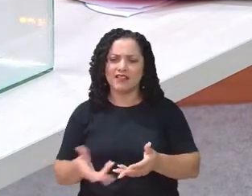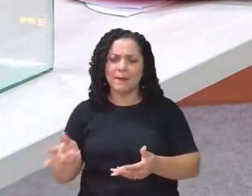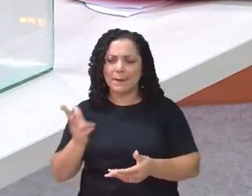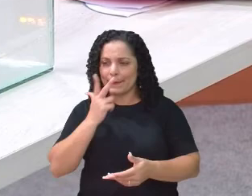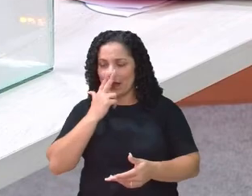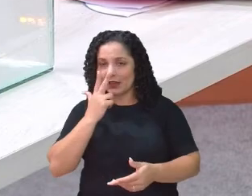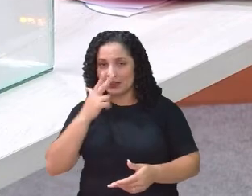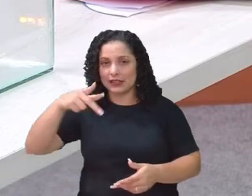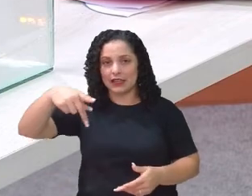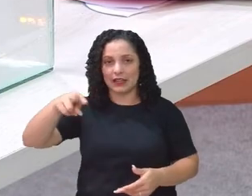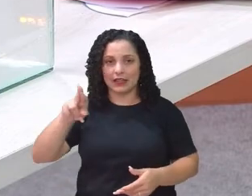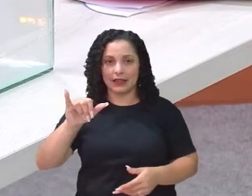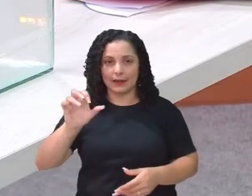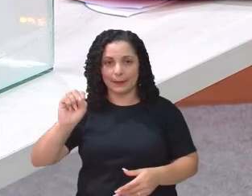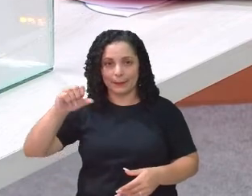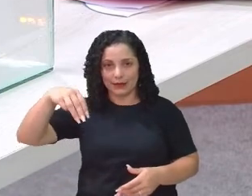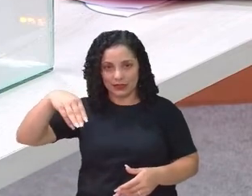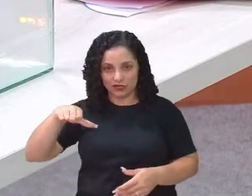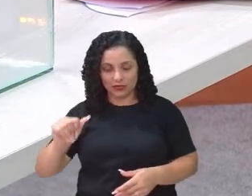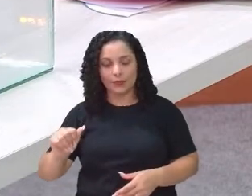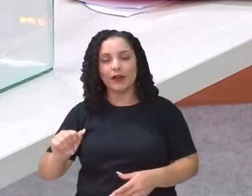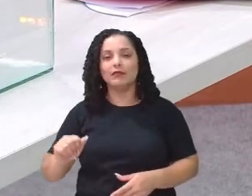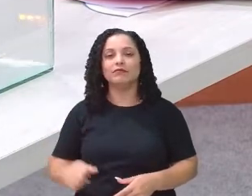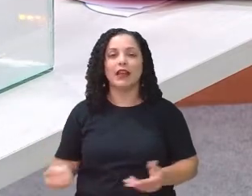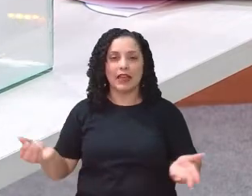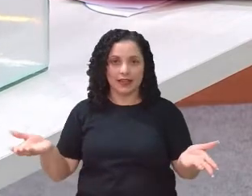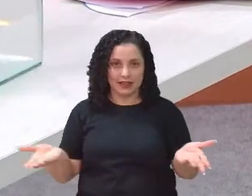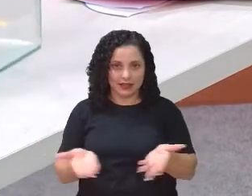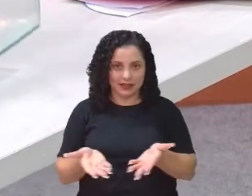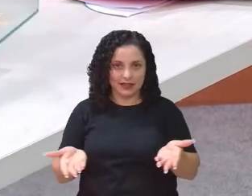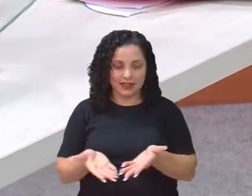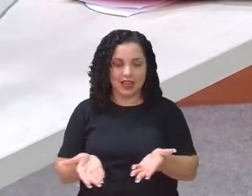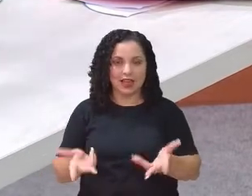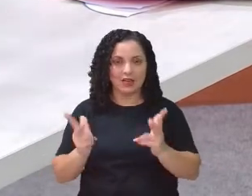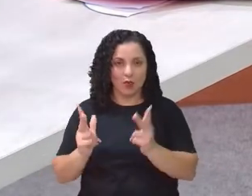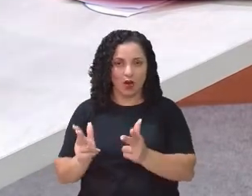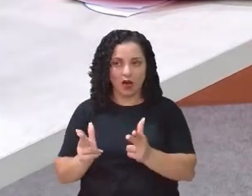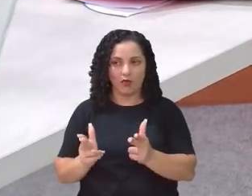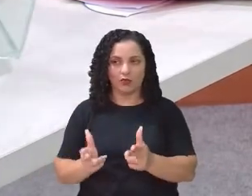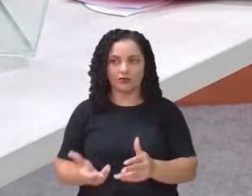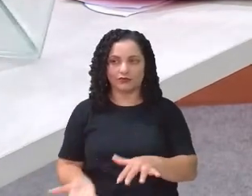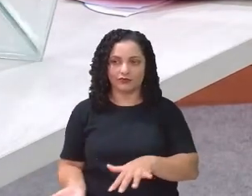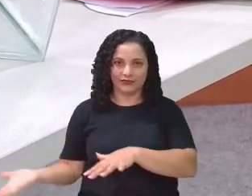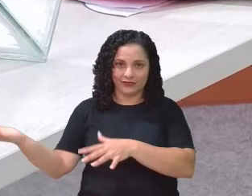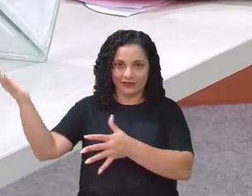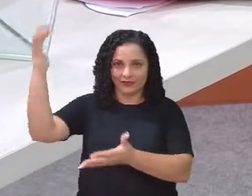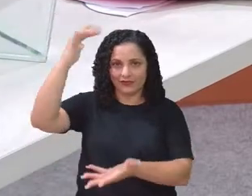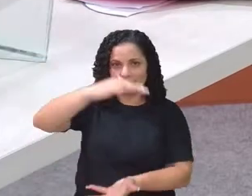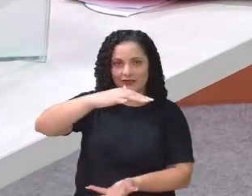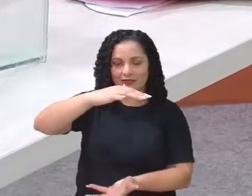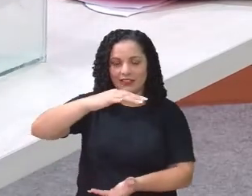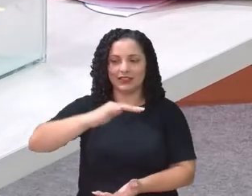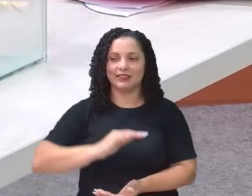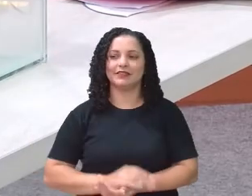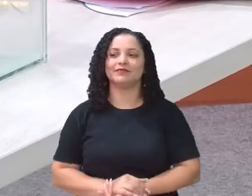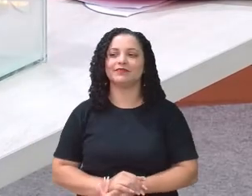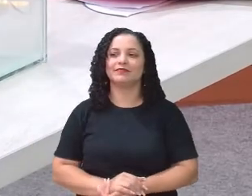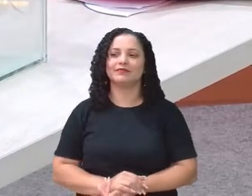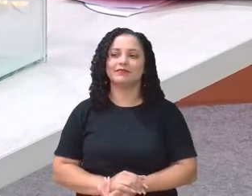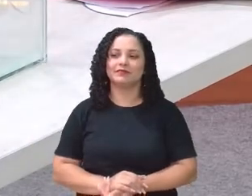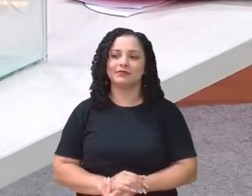aí iguais, certo? Então, se eu deito aqui ele, ó, espero que não quebre, viu, Billy? Então,